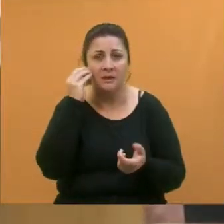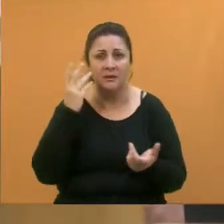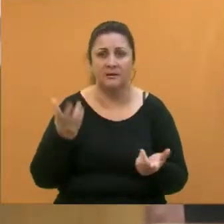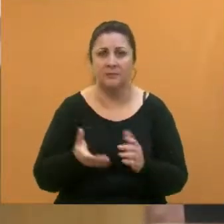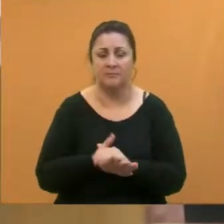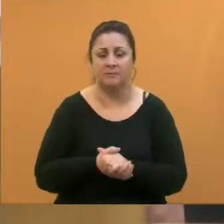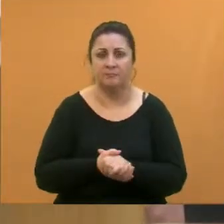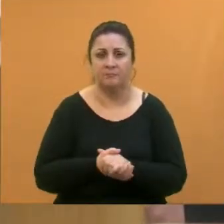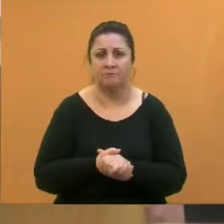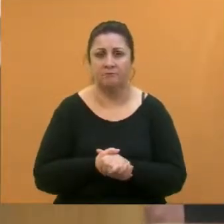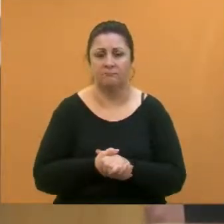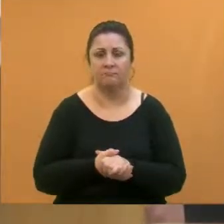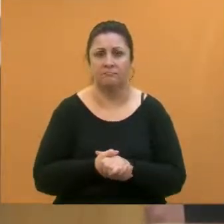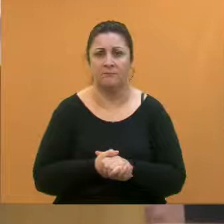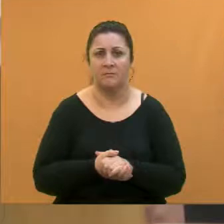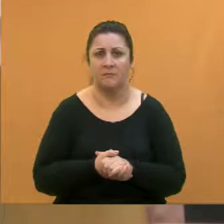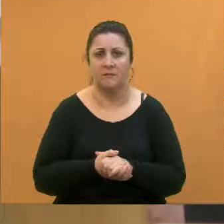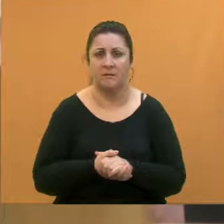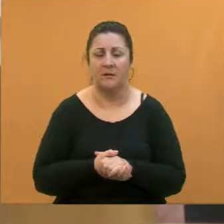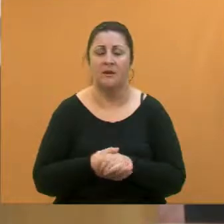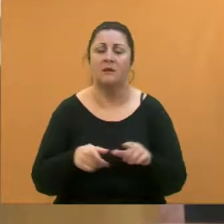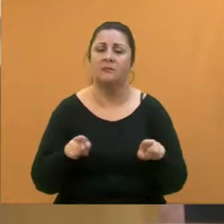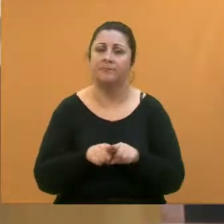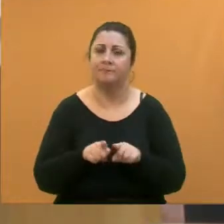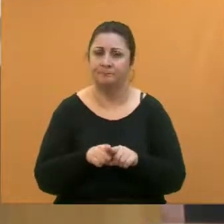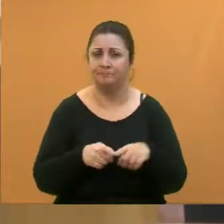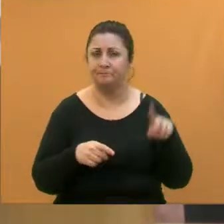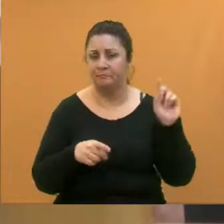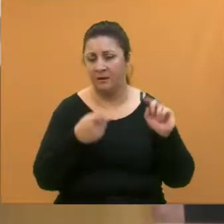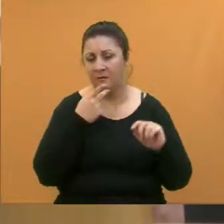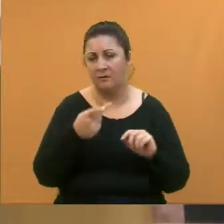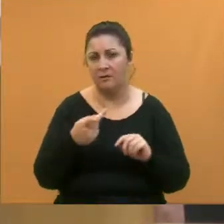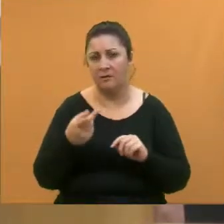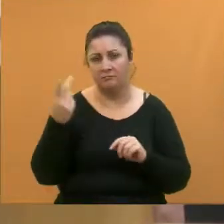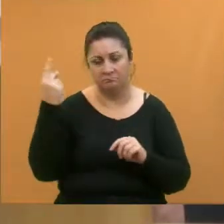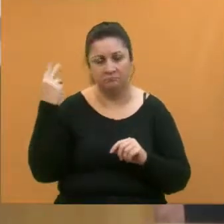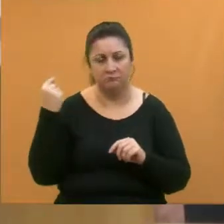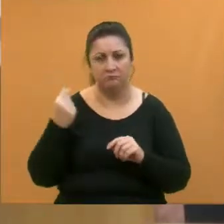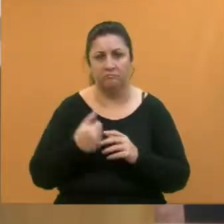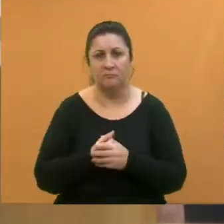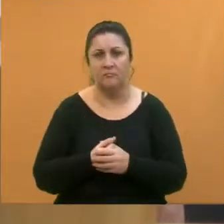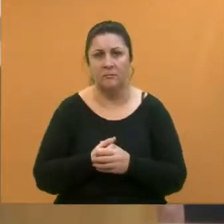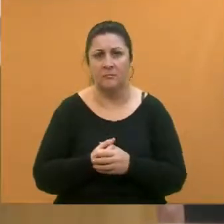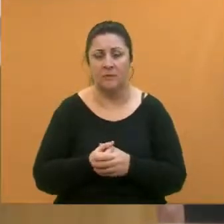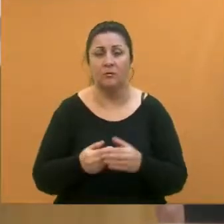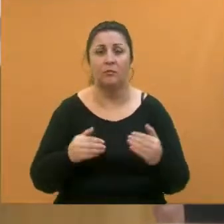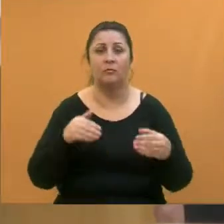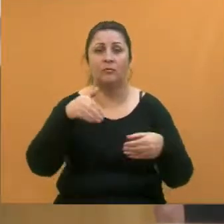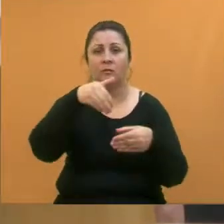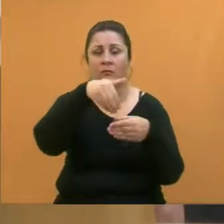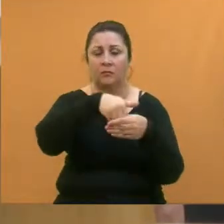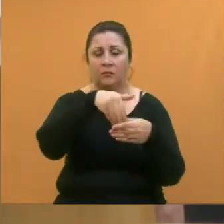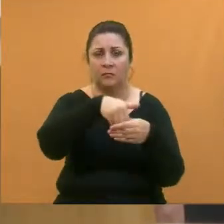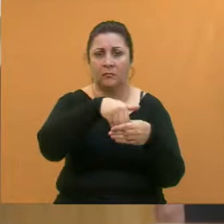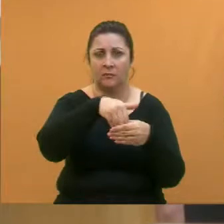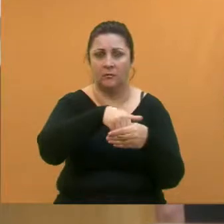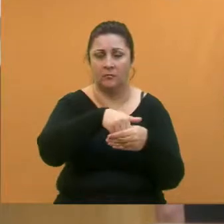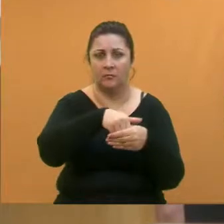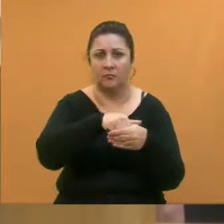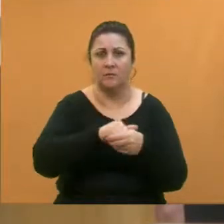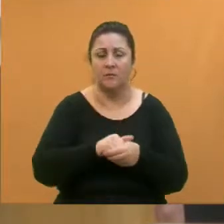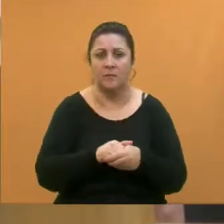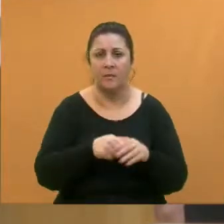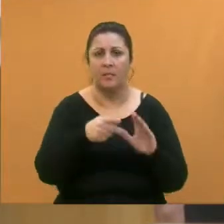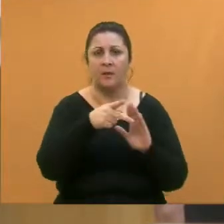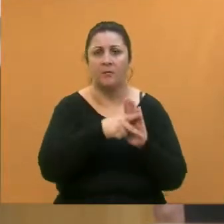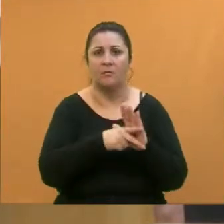passa. Nós dissemos também, num determinado momento, quando nós votamos aqui,